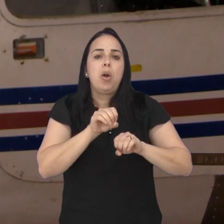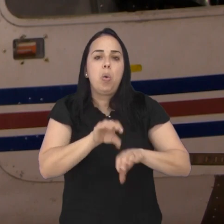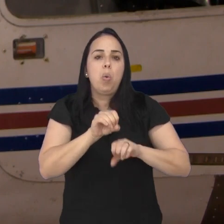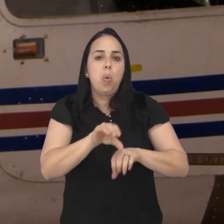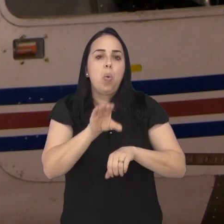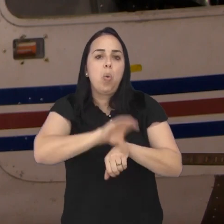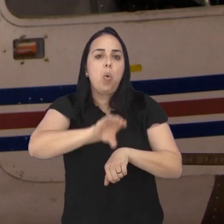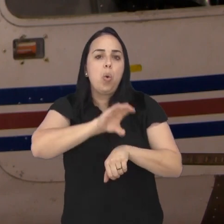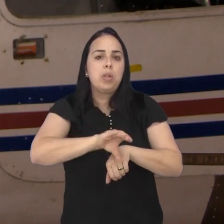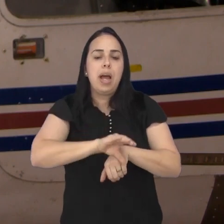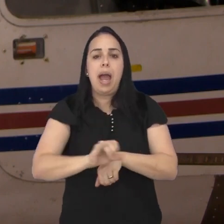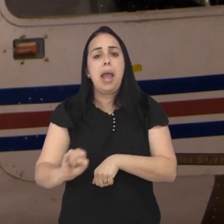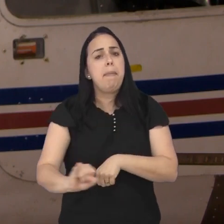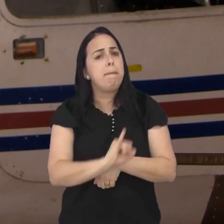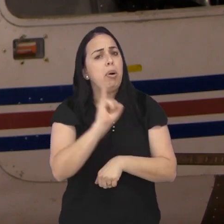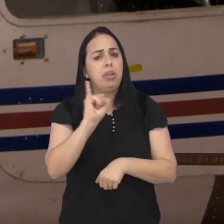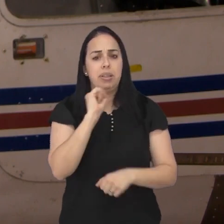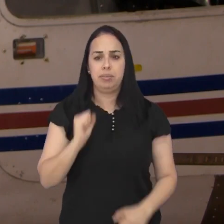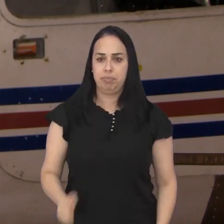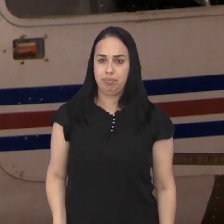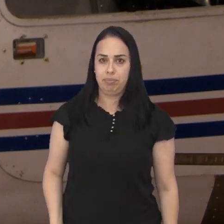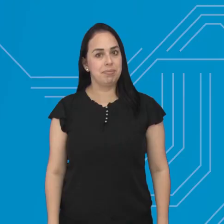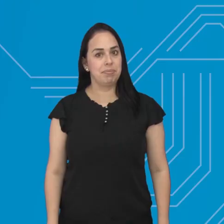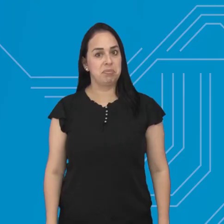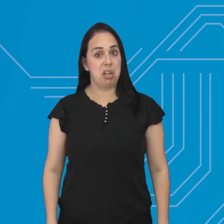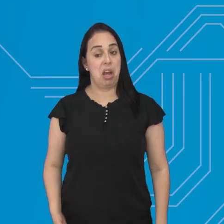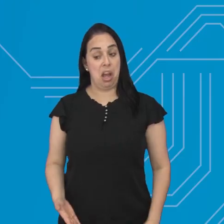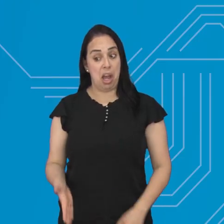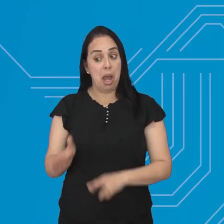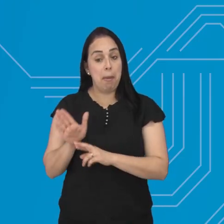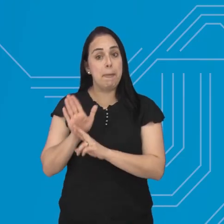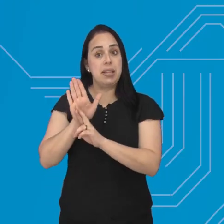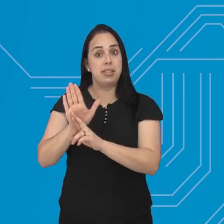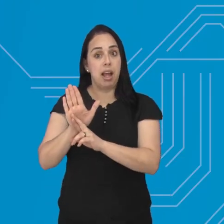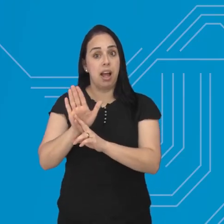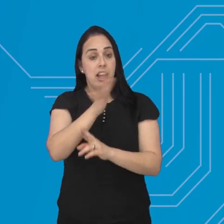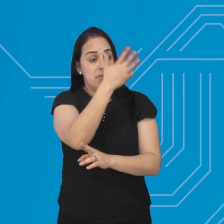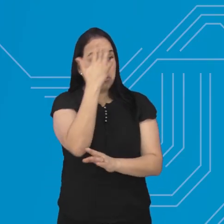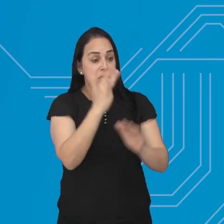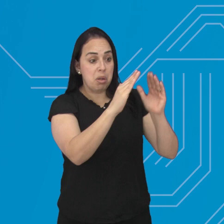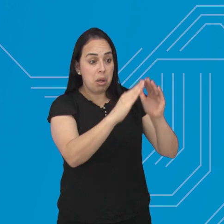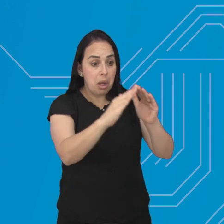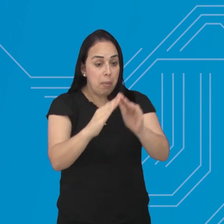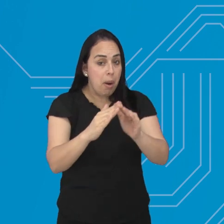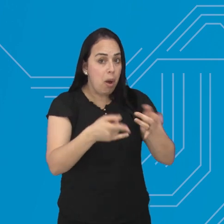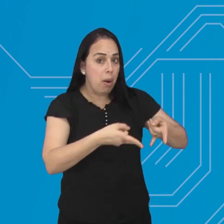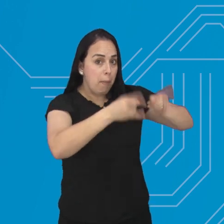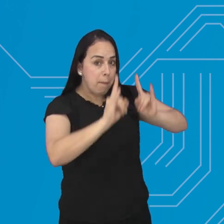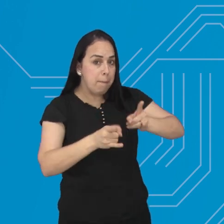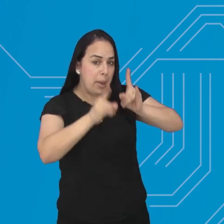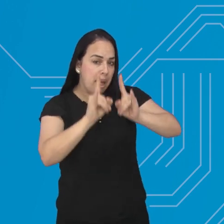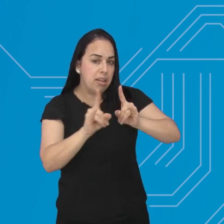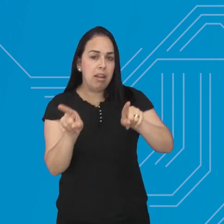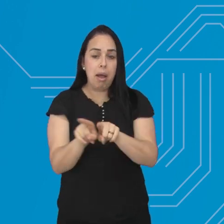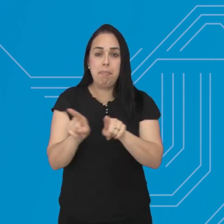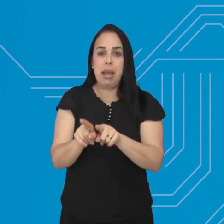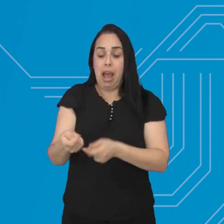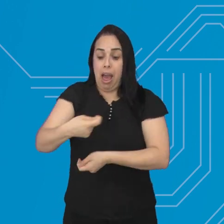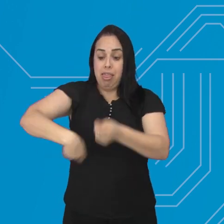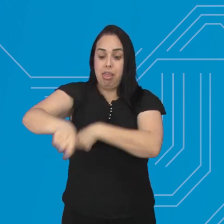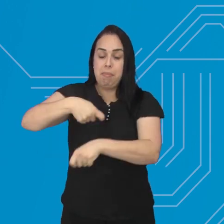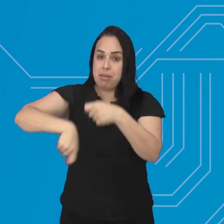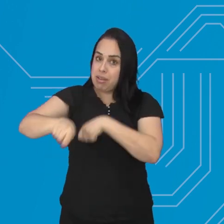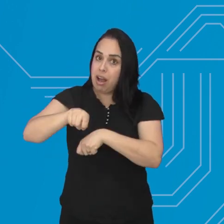nesse setor, vai ser extremamente importante para a nossa sociedade. Representar os interesses dos moradores e fazer a gestão do